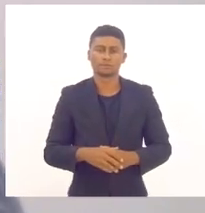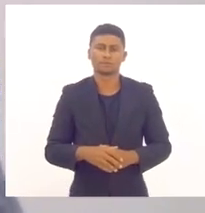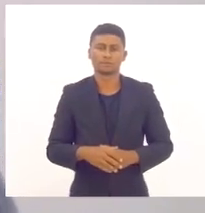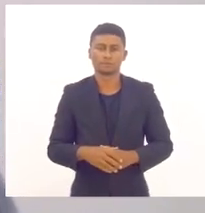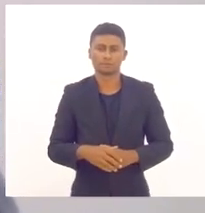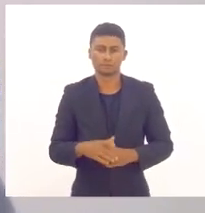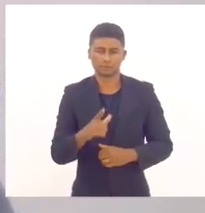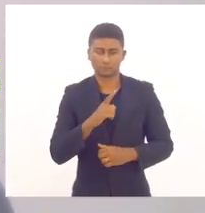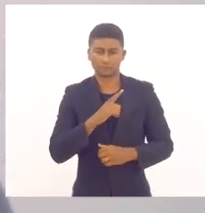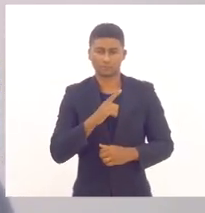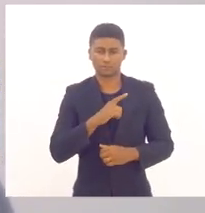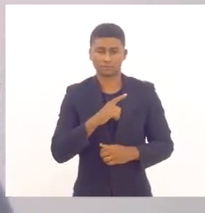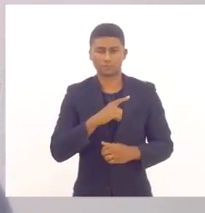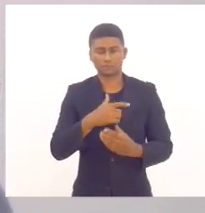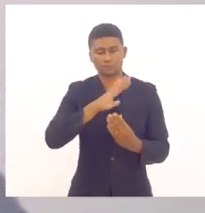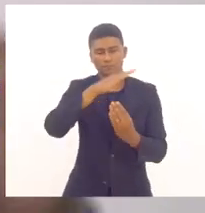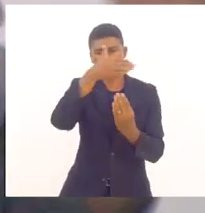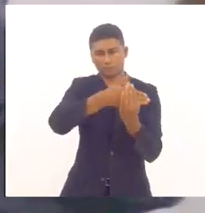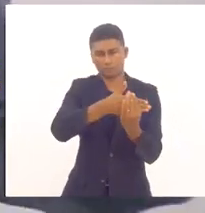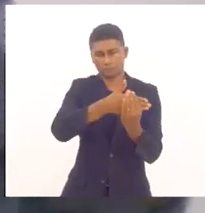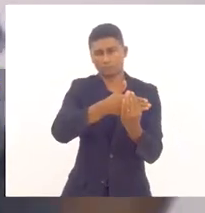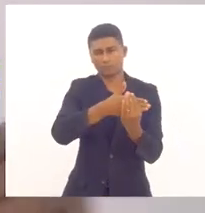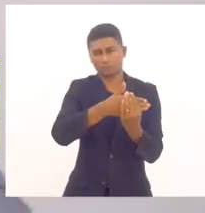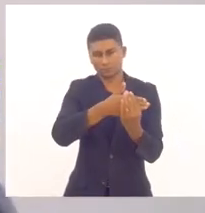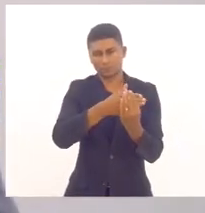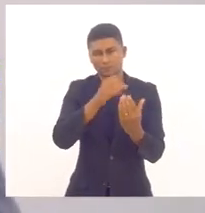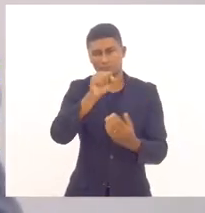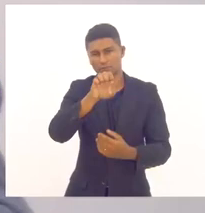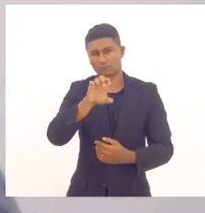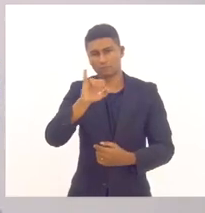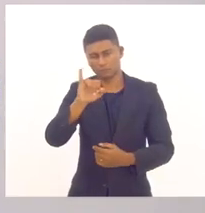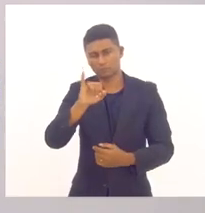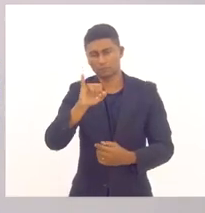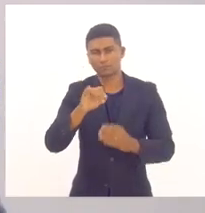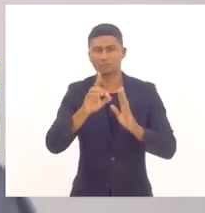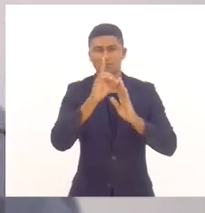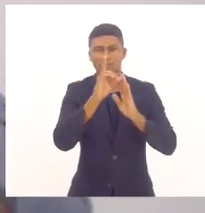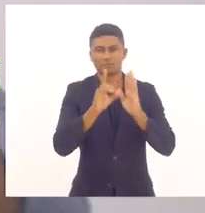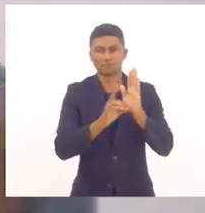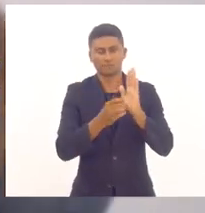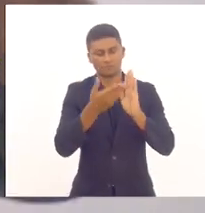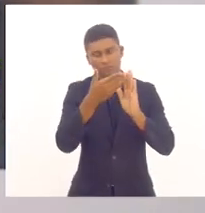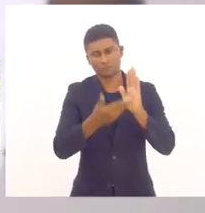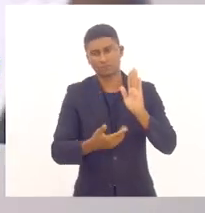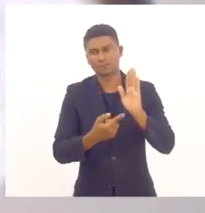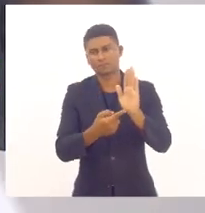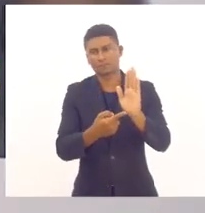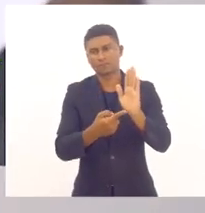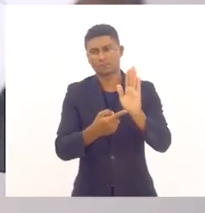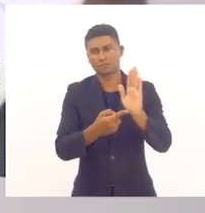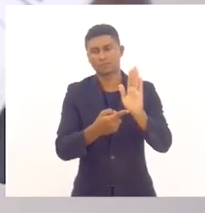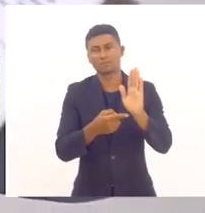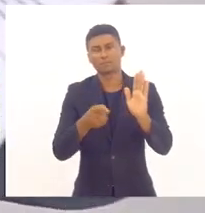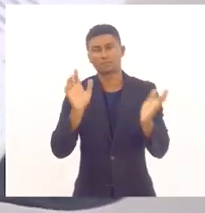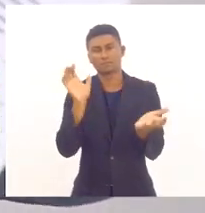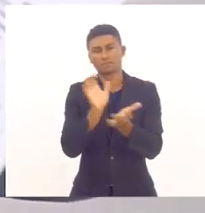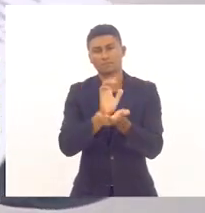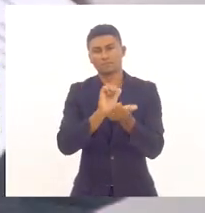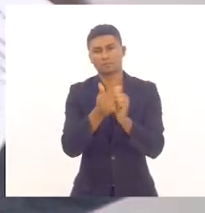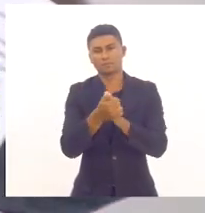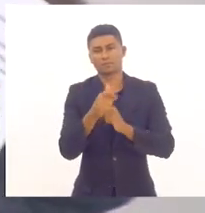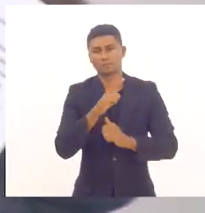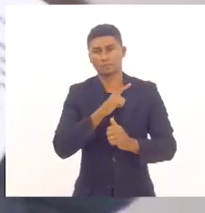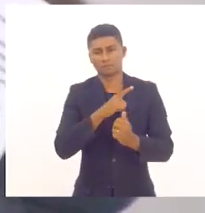existe um processo, sei, sobre o decreto que está aqui, a minuta, apresentado pela Federação Desportiva, que tem